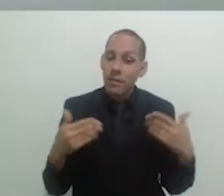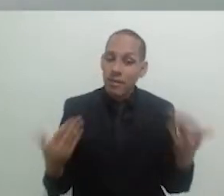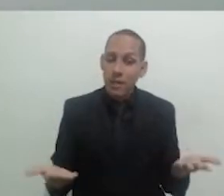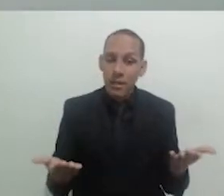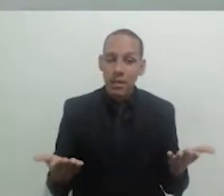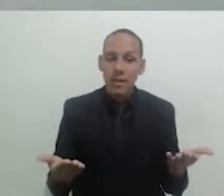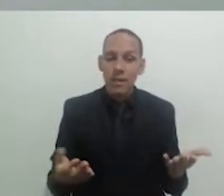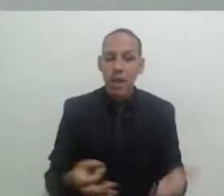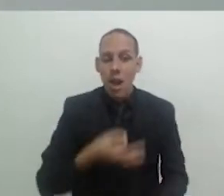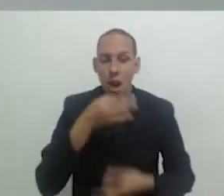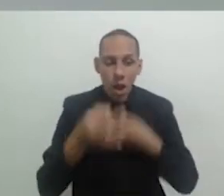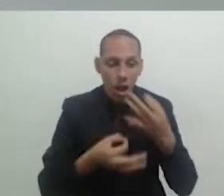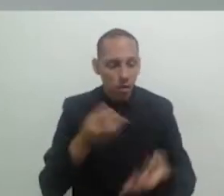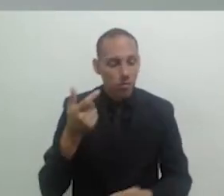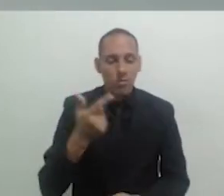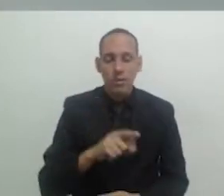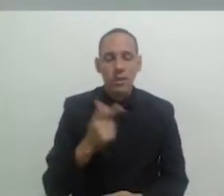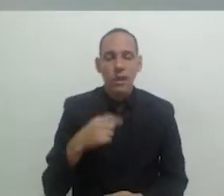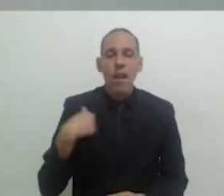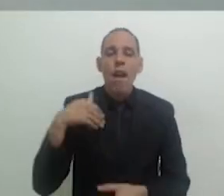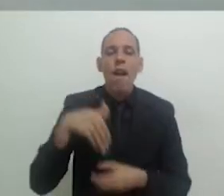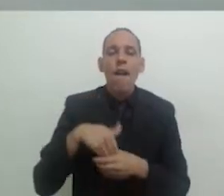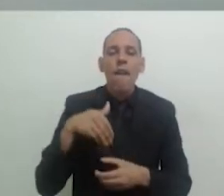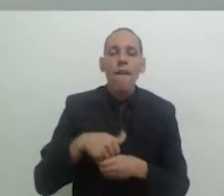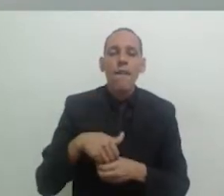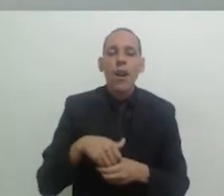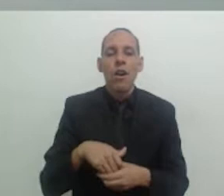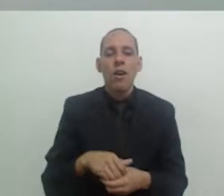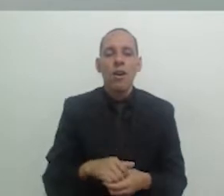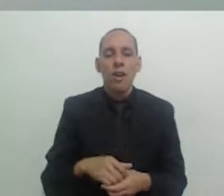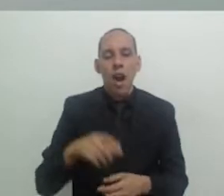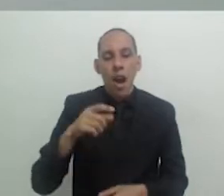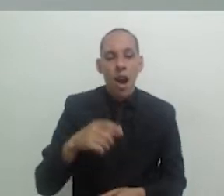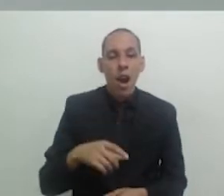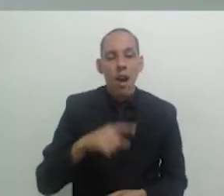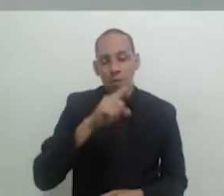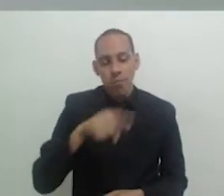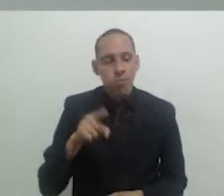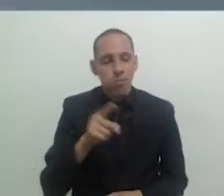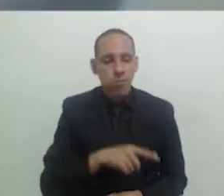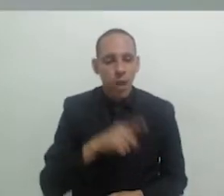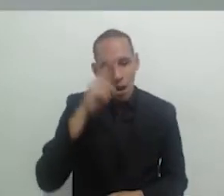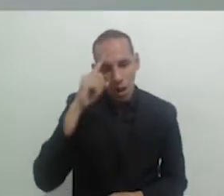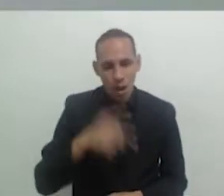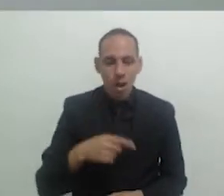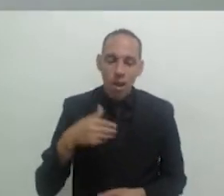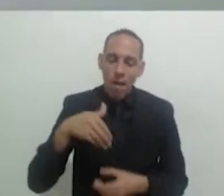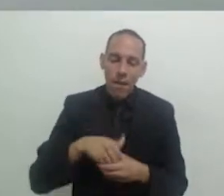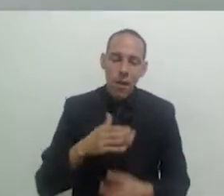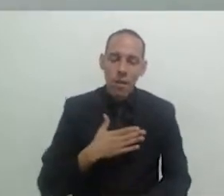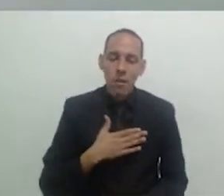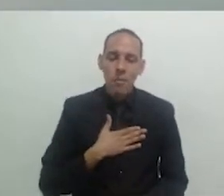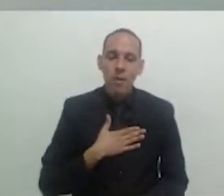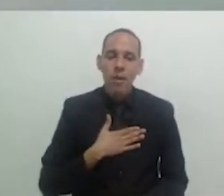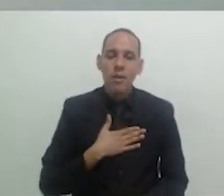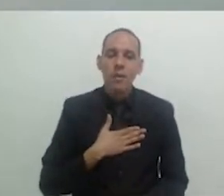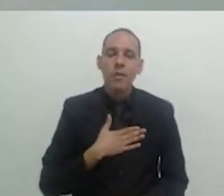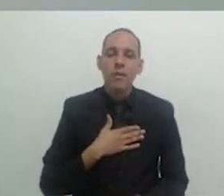ministerial, voto pela denegação da ordem. É como voto. Senhor presidente, eis o meu voto, que foi distribuído previamente com os